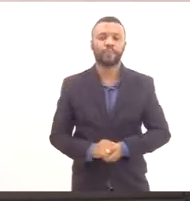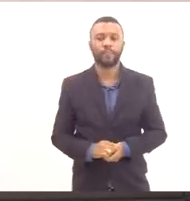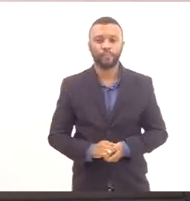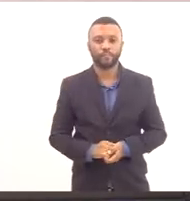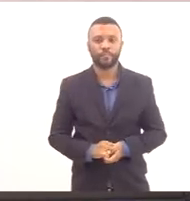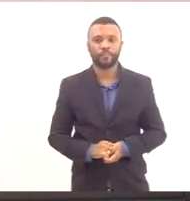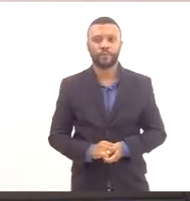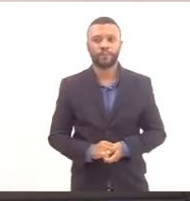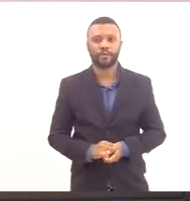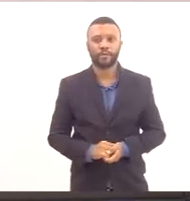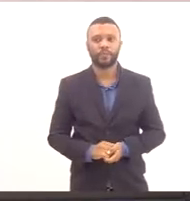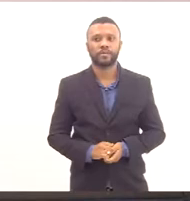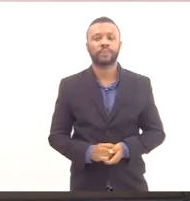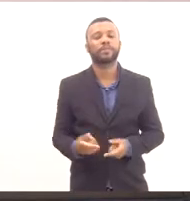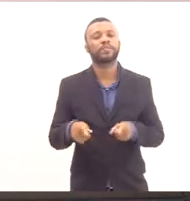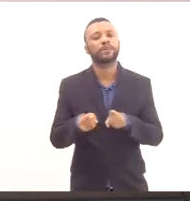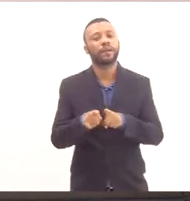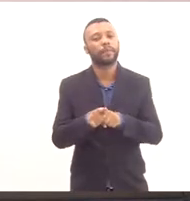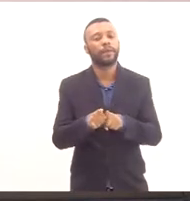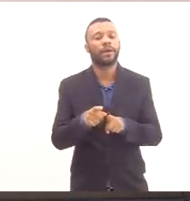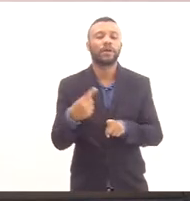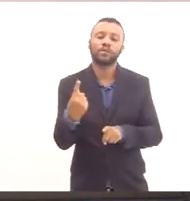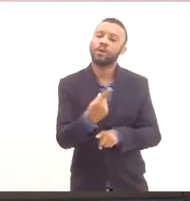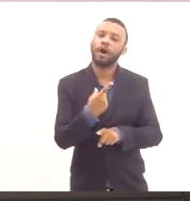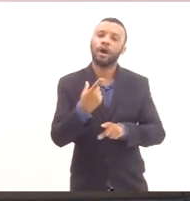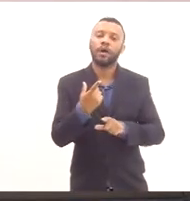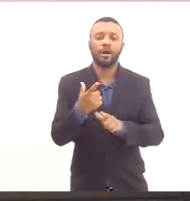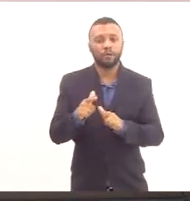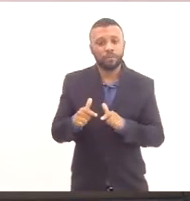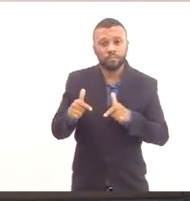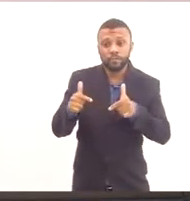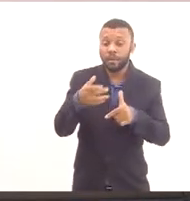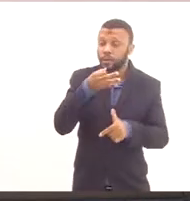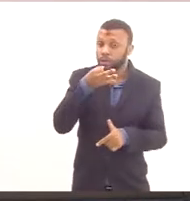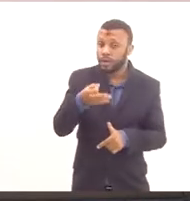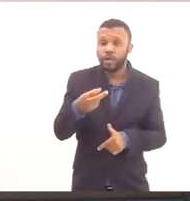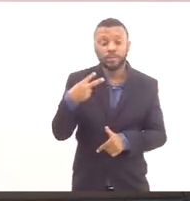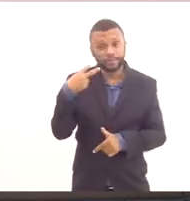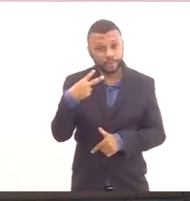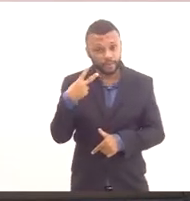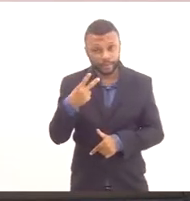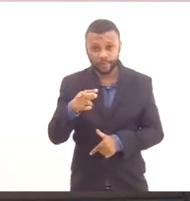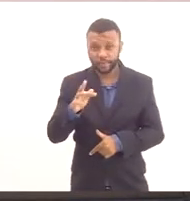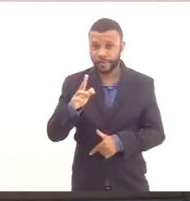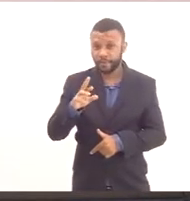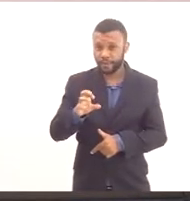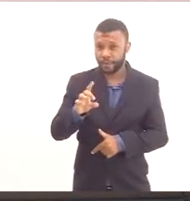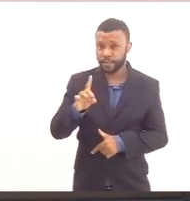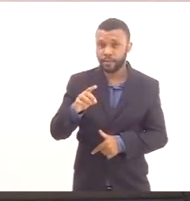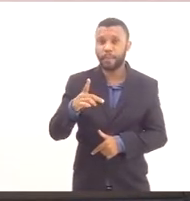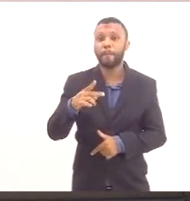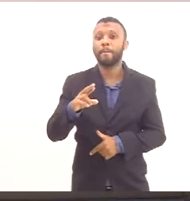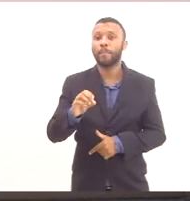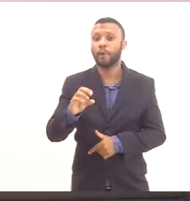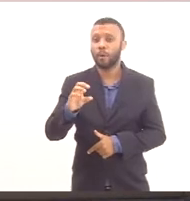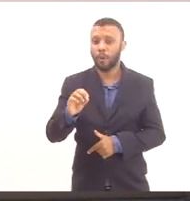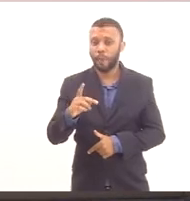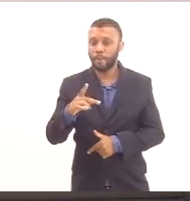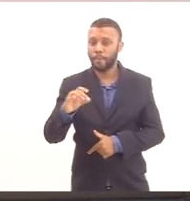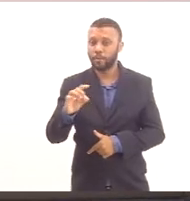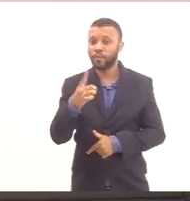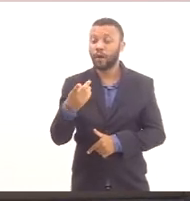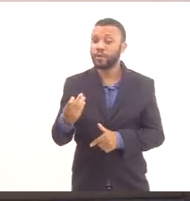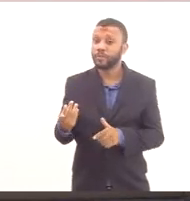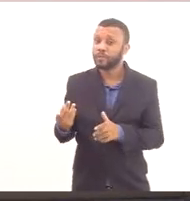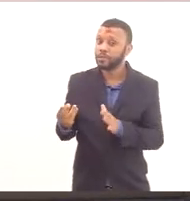é inclusive por iniciativa e sugestão do vereador Fred Procópio a gente incluiu